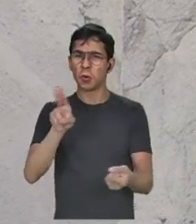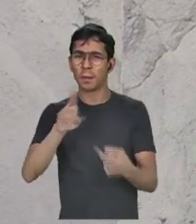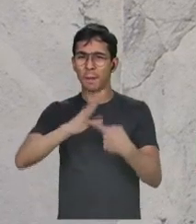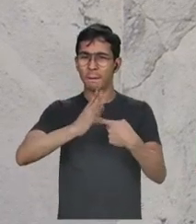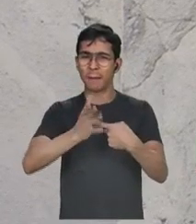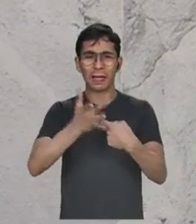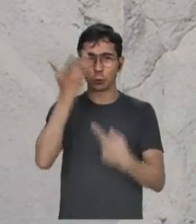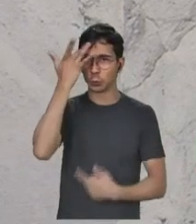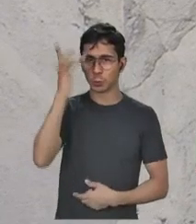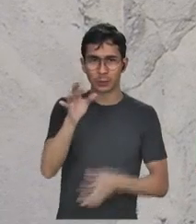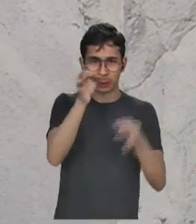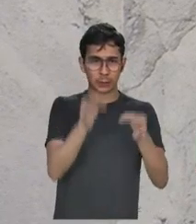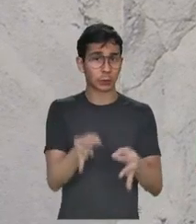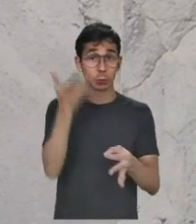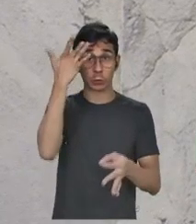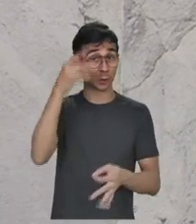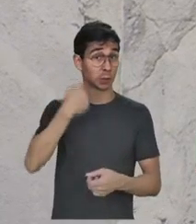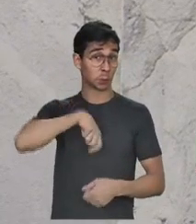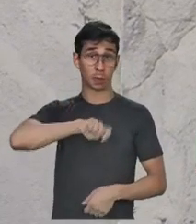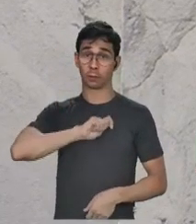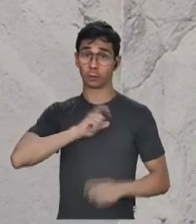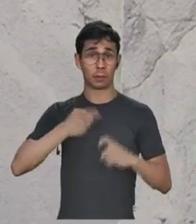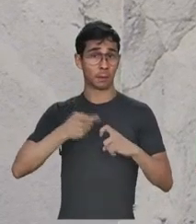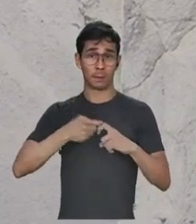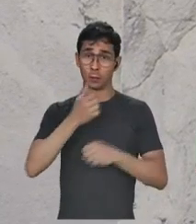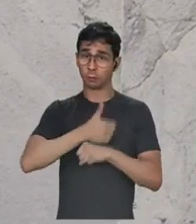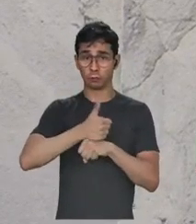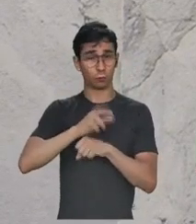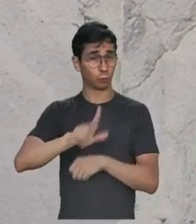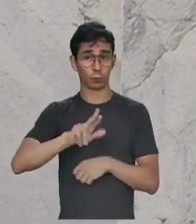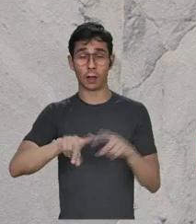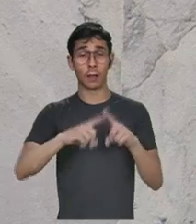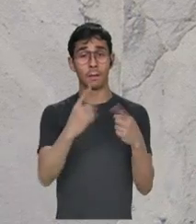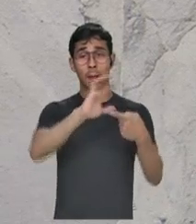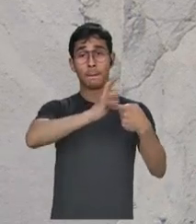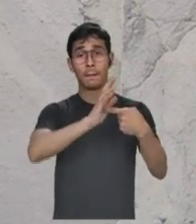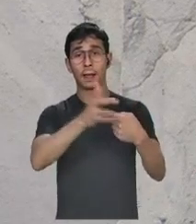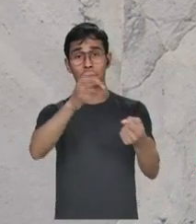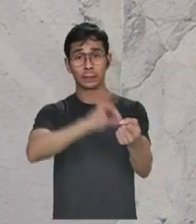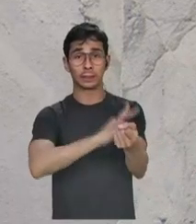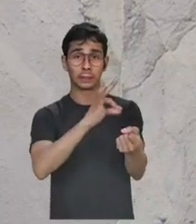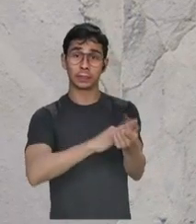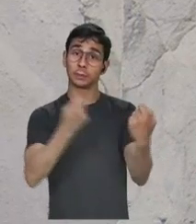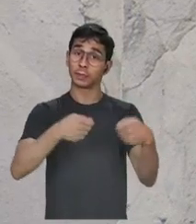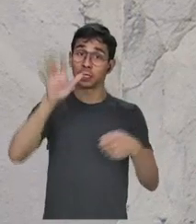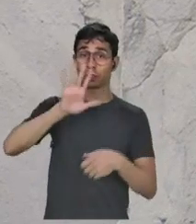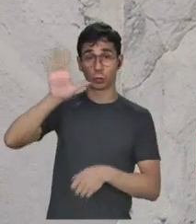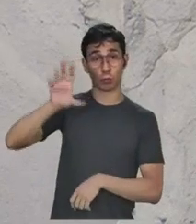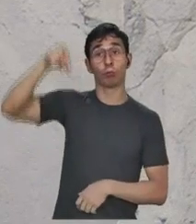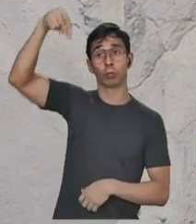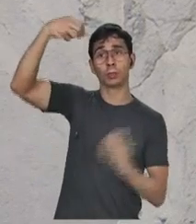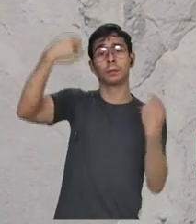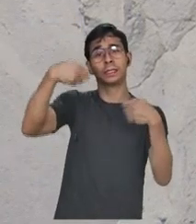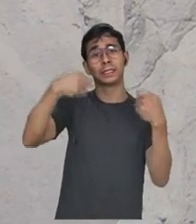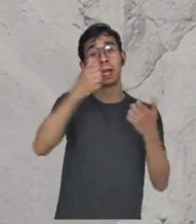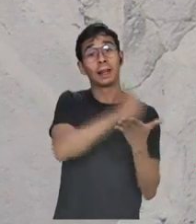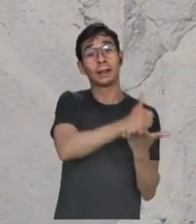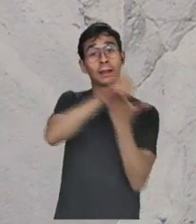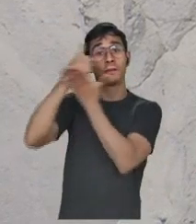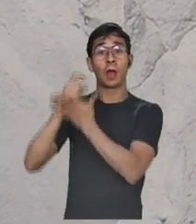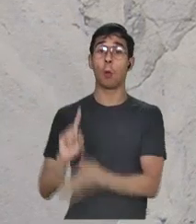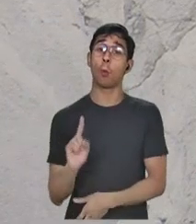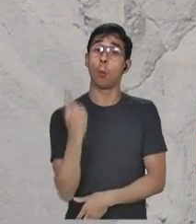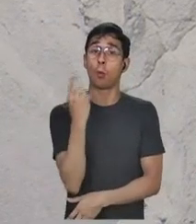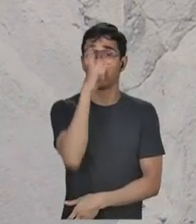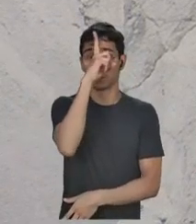por enquanto não sou médico mas essa máquina para se fazer o exame de cateterismo para a região da zona norte pelo menos em um hospital para se ter uma